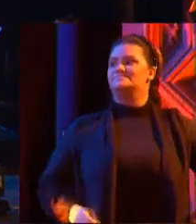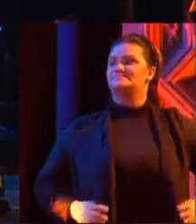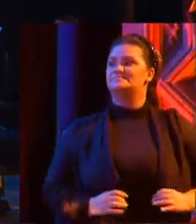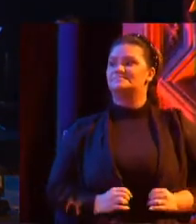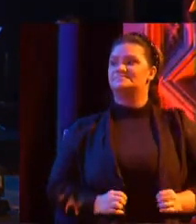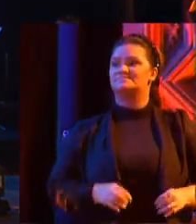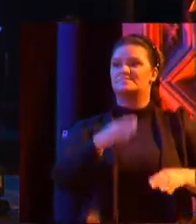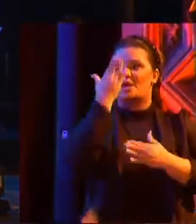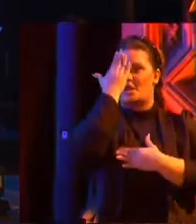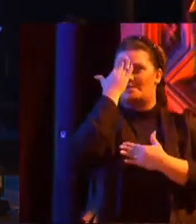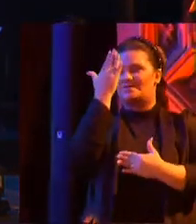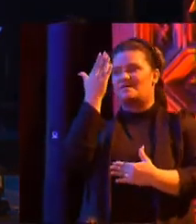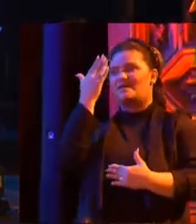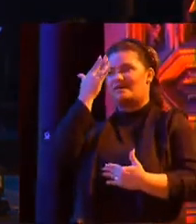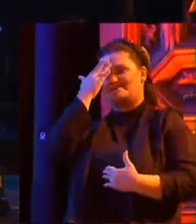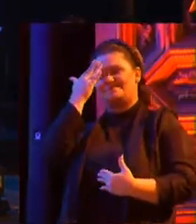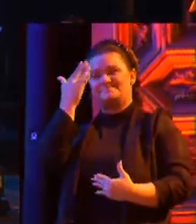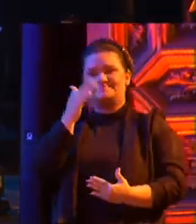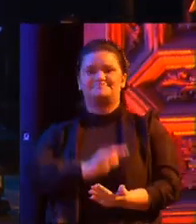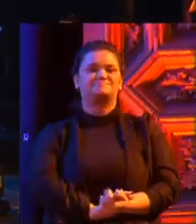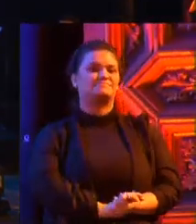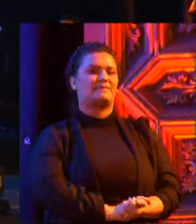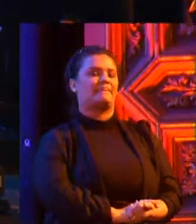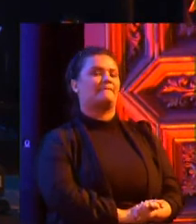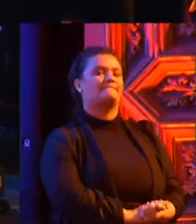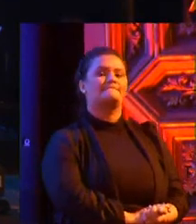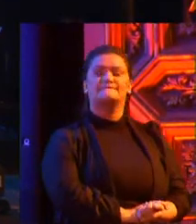Obrigado. Obrigada, obrigado, gente. Sandra.